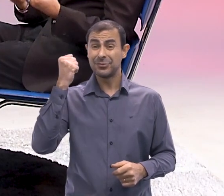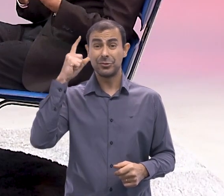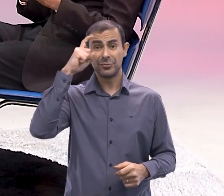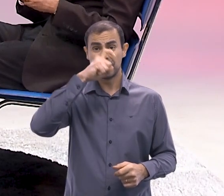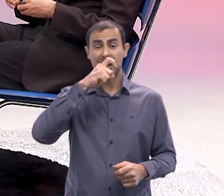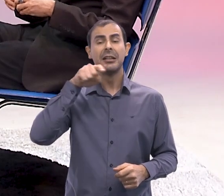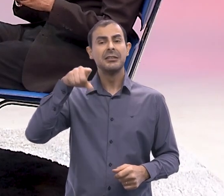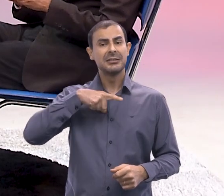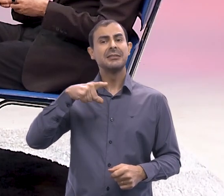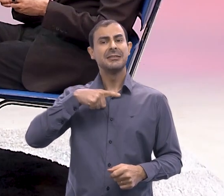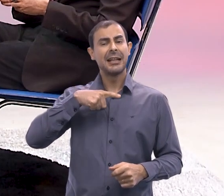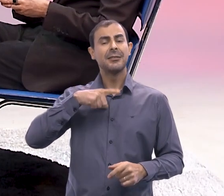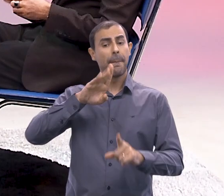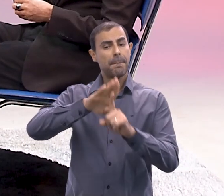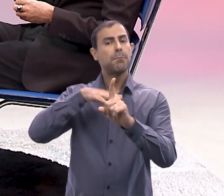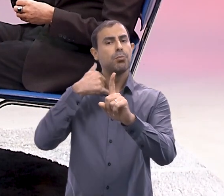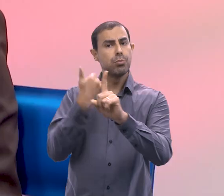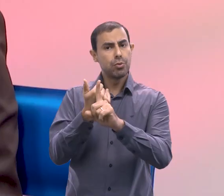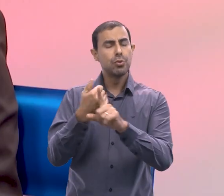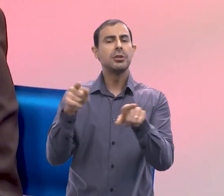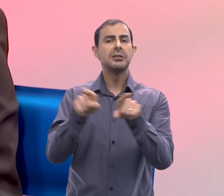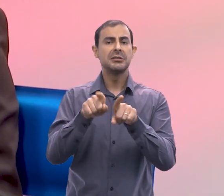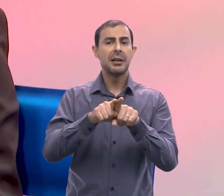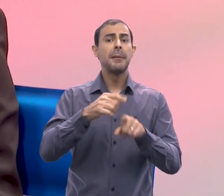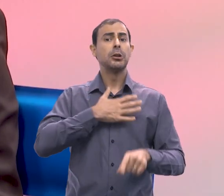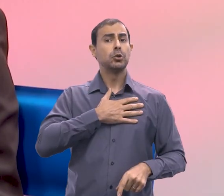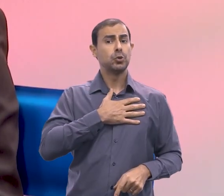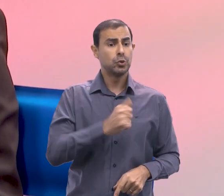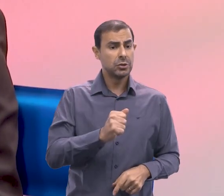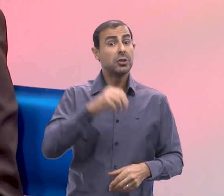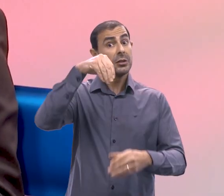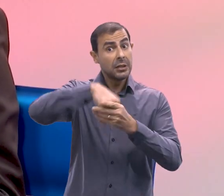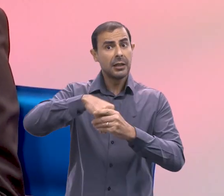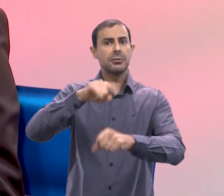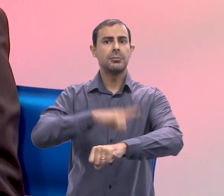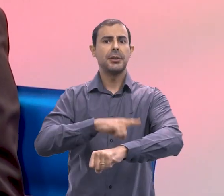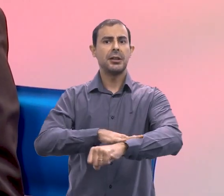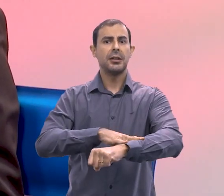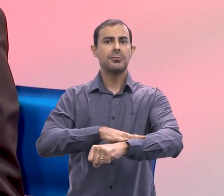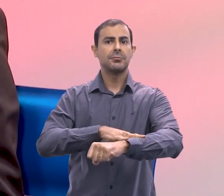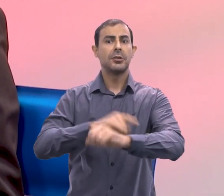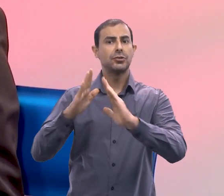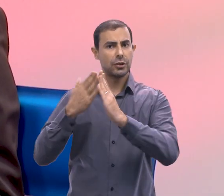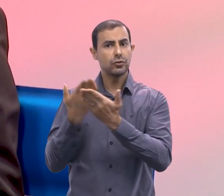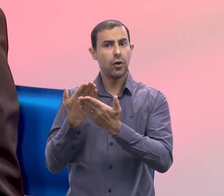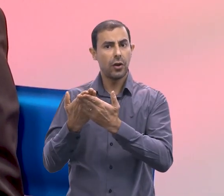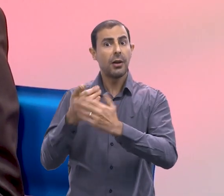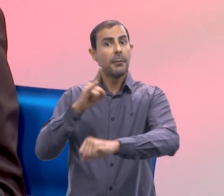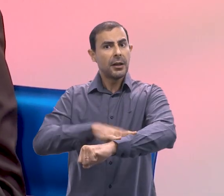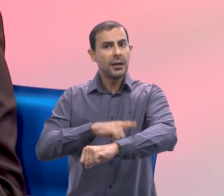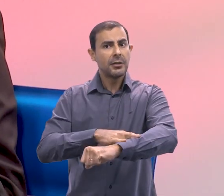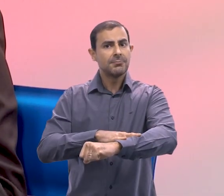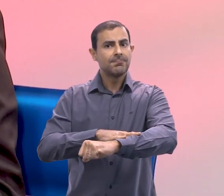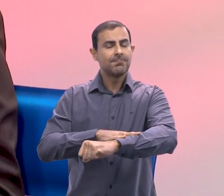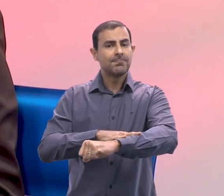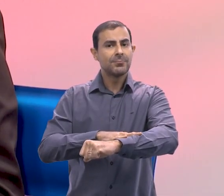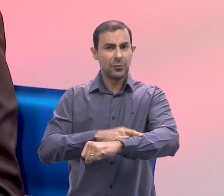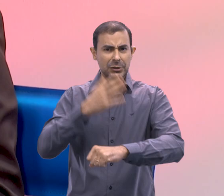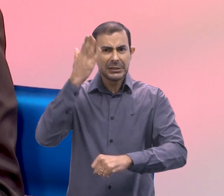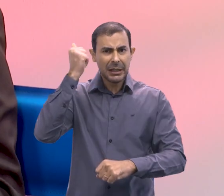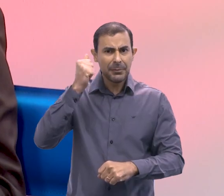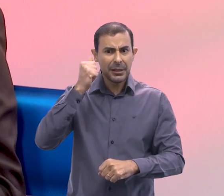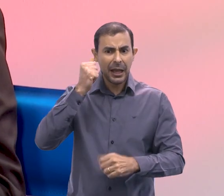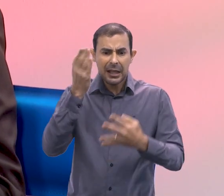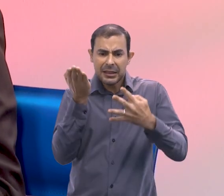complicadíssimos que está causando sofrimento e até bullying, até morte e suicídio dentro do banheiro. Você sabia o que acontece com o seu